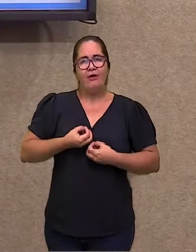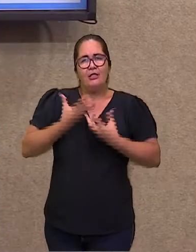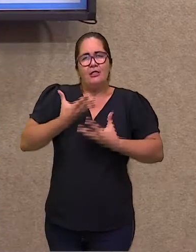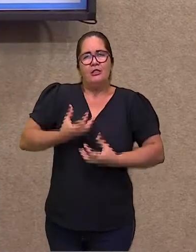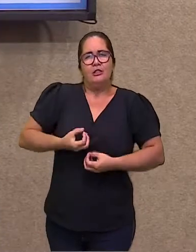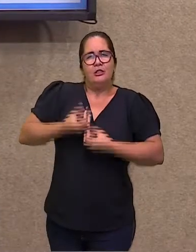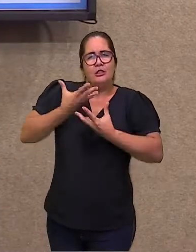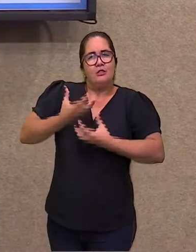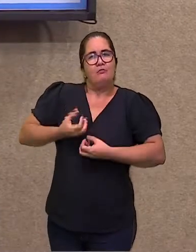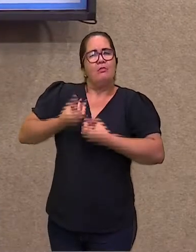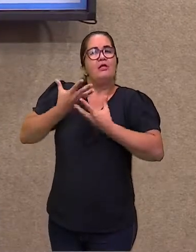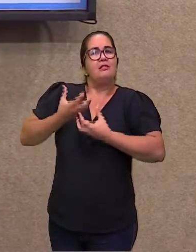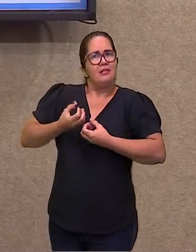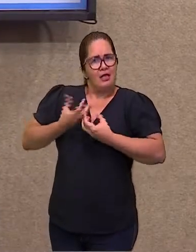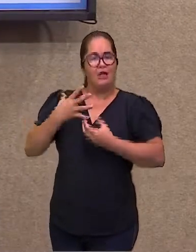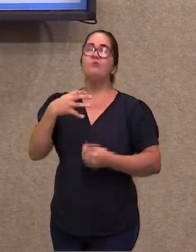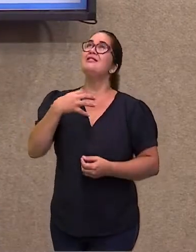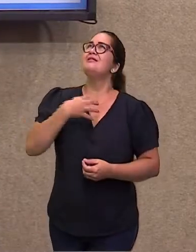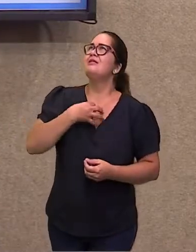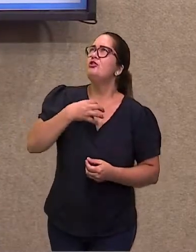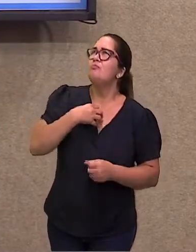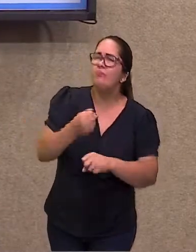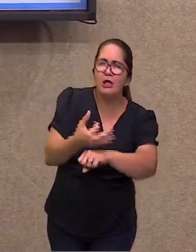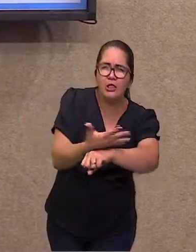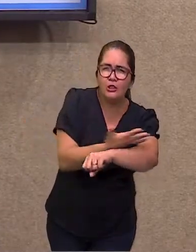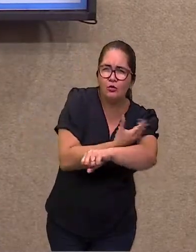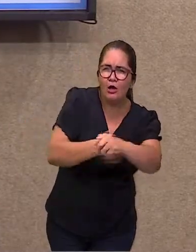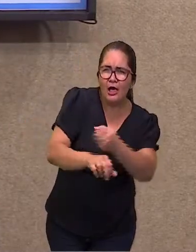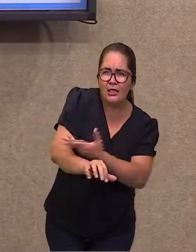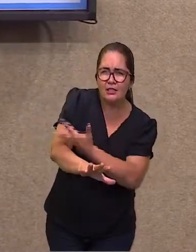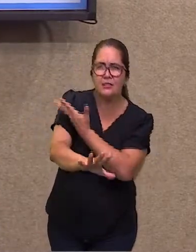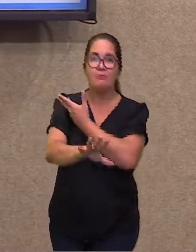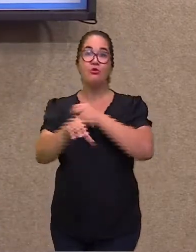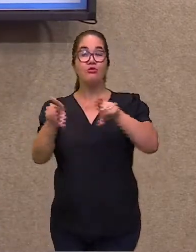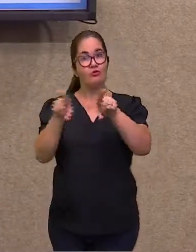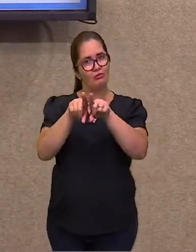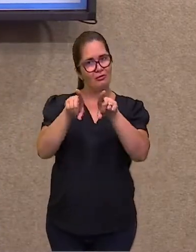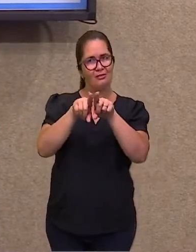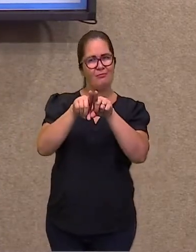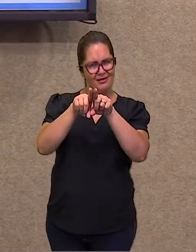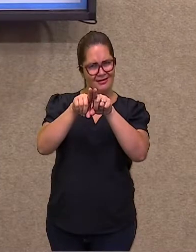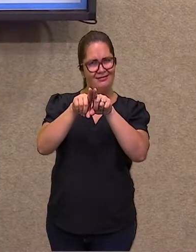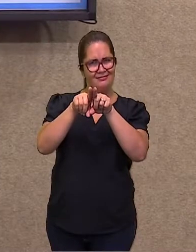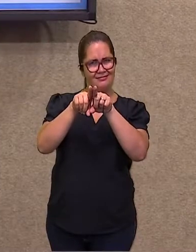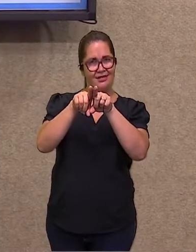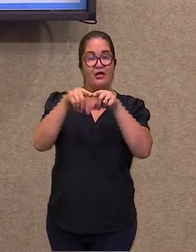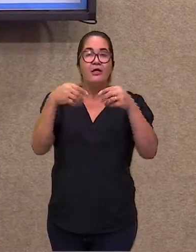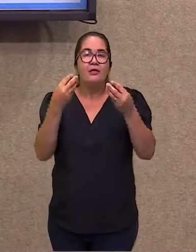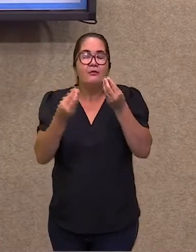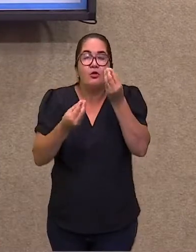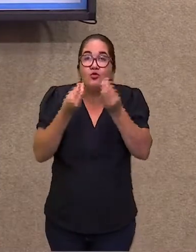fugiu daquela técnica diária ali do estúdio, das cores